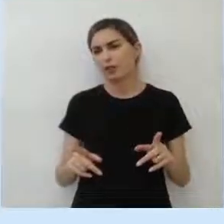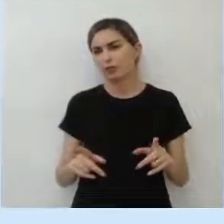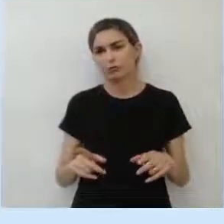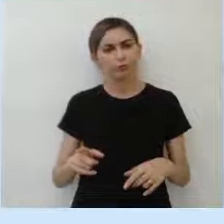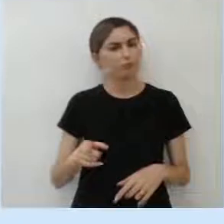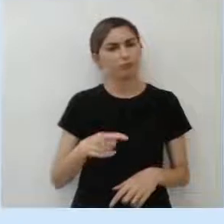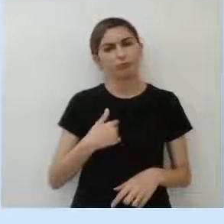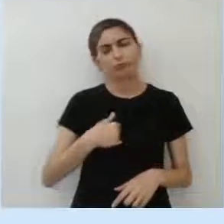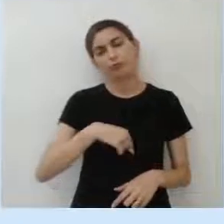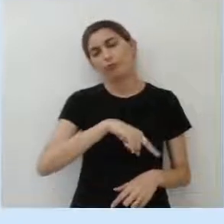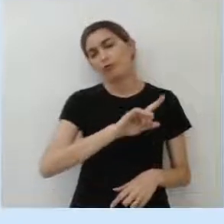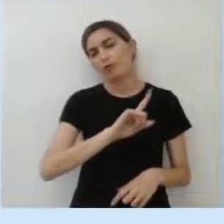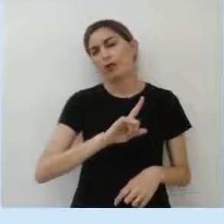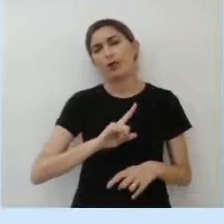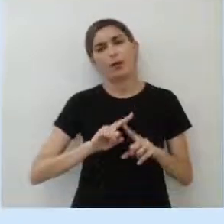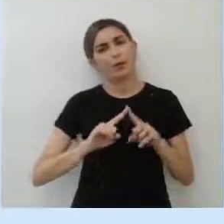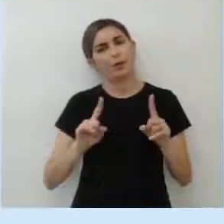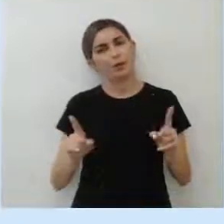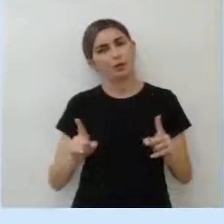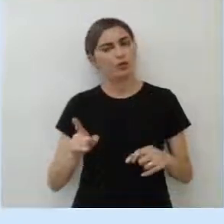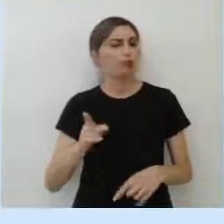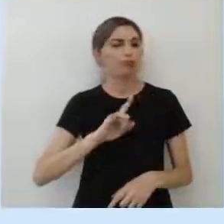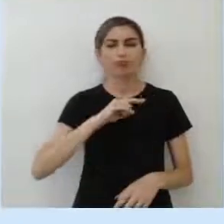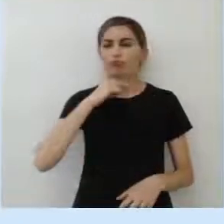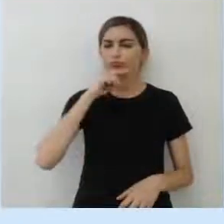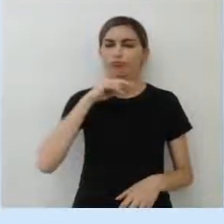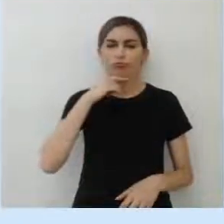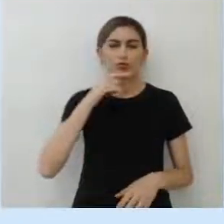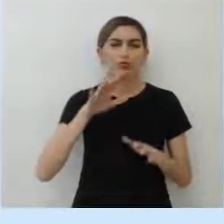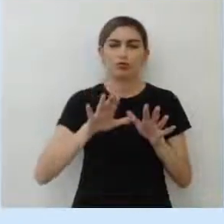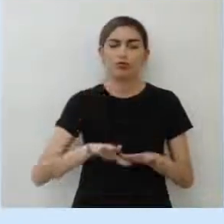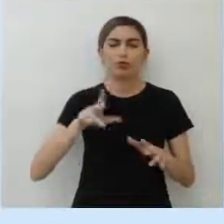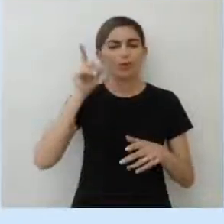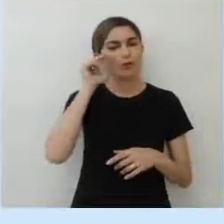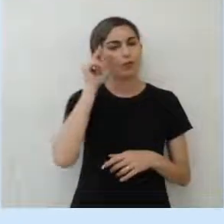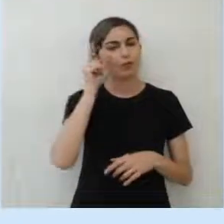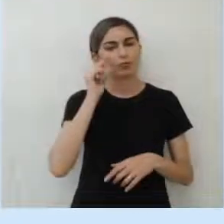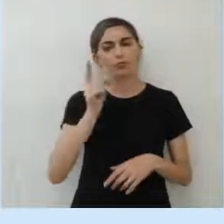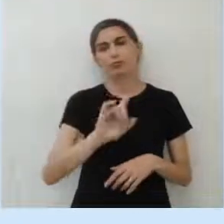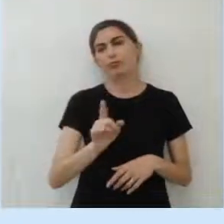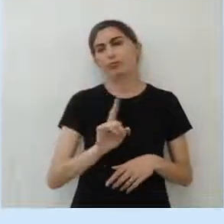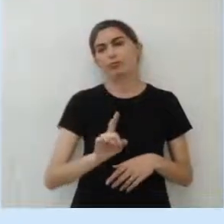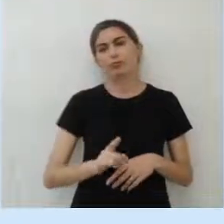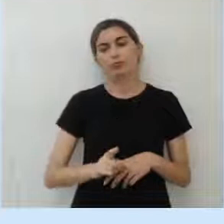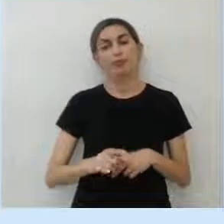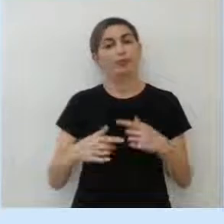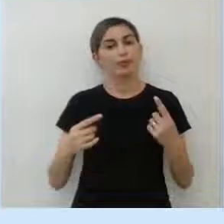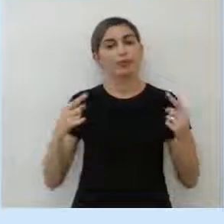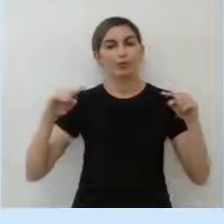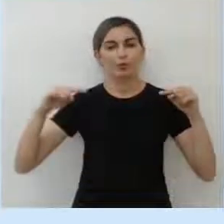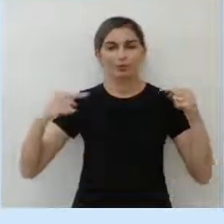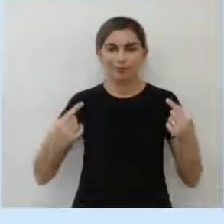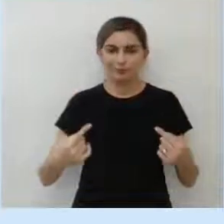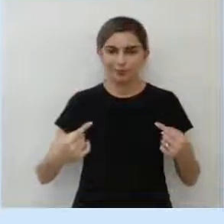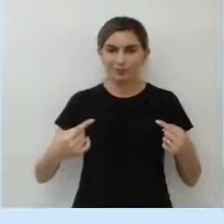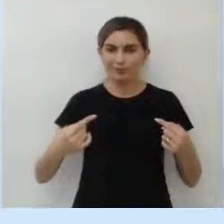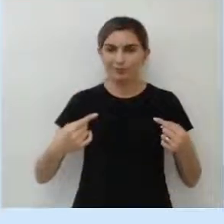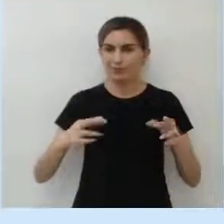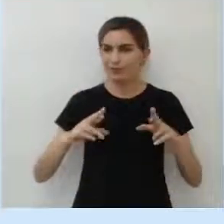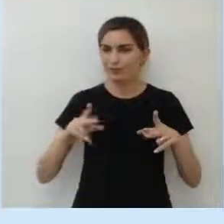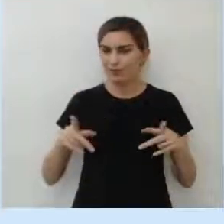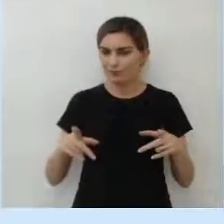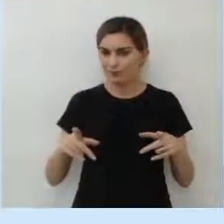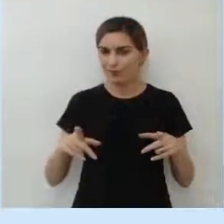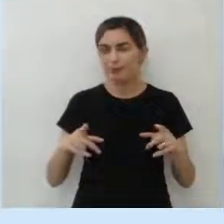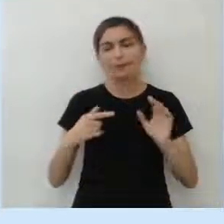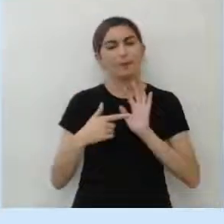olha, eu fui para a cama, mas não estava com sono. Então, essa relação de oposição,